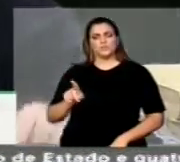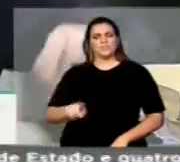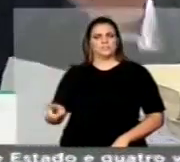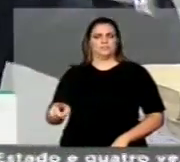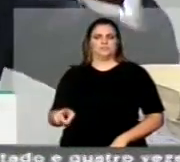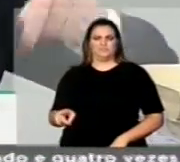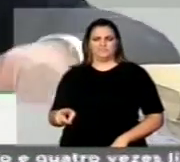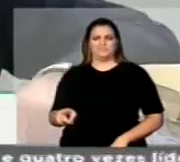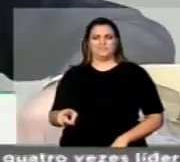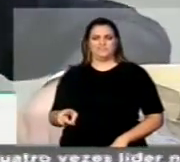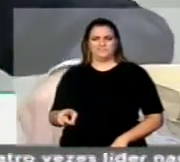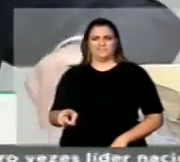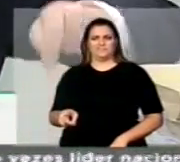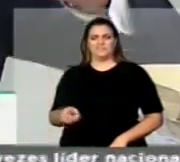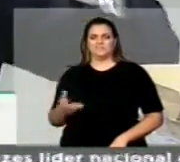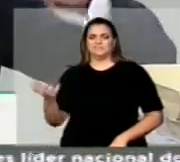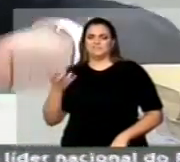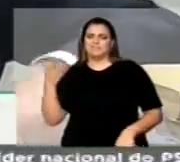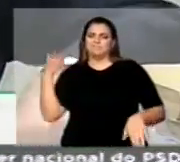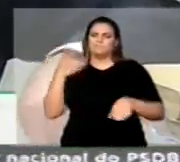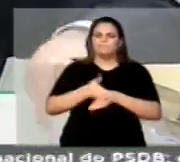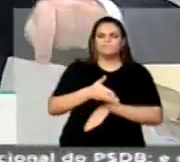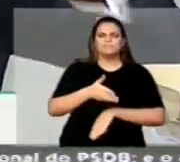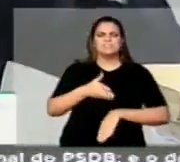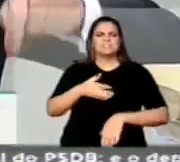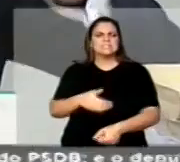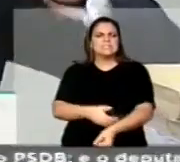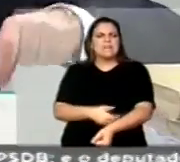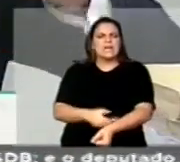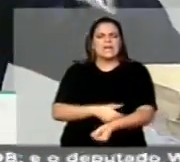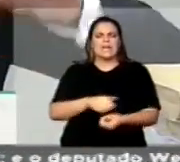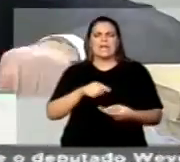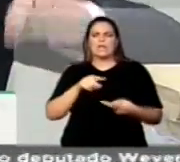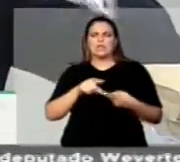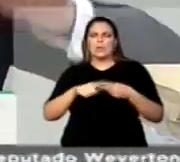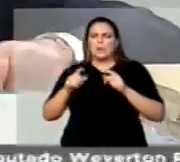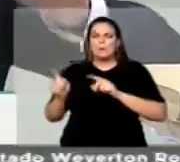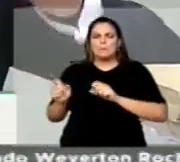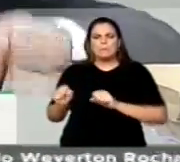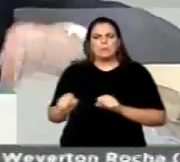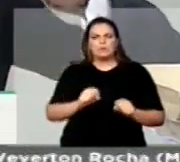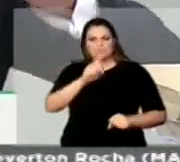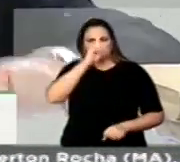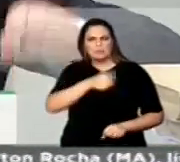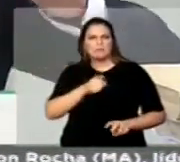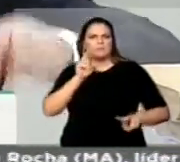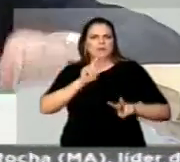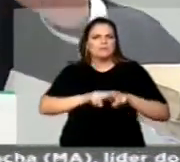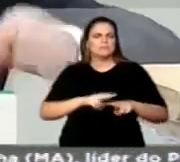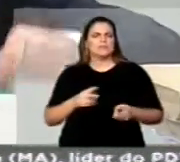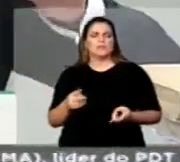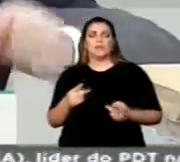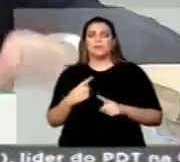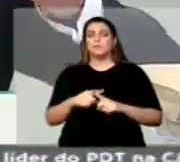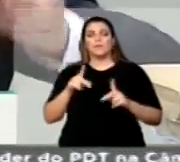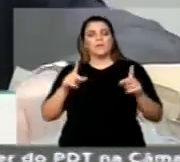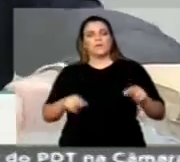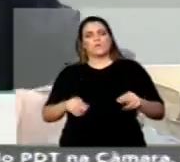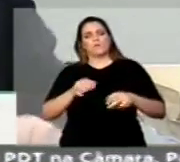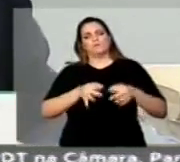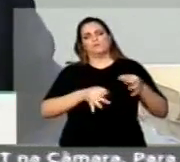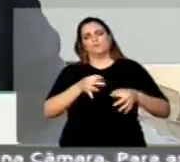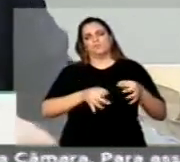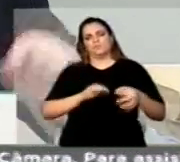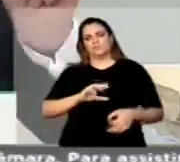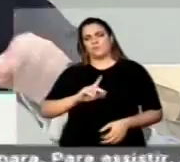juízo, com poder de quebra de sigilo, com poder de prisão, com vários poderes que são os poderes delegados ao Poder Judiciário no exercício do